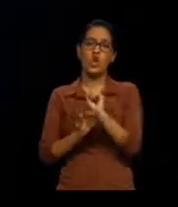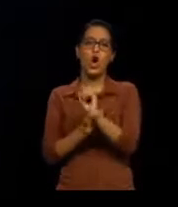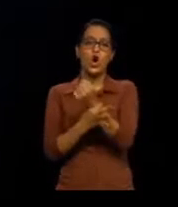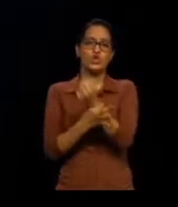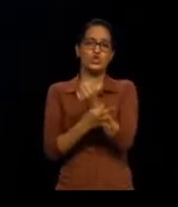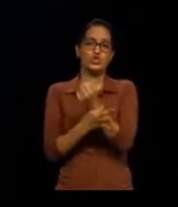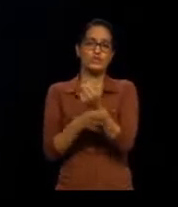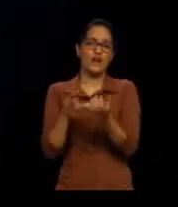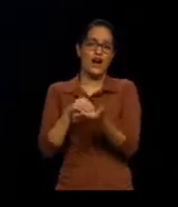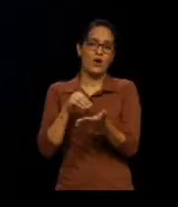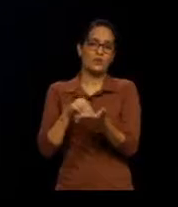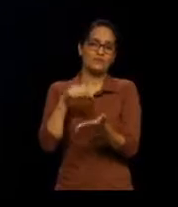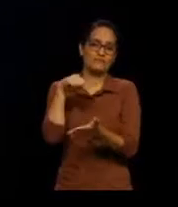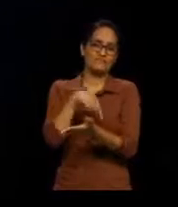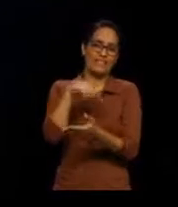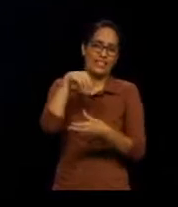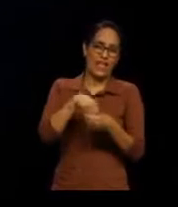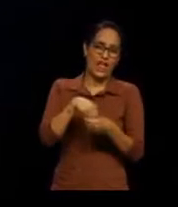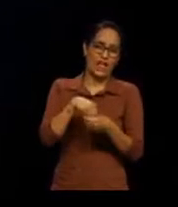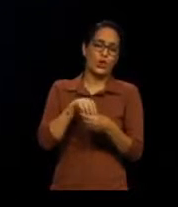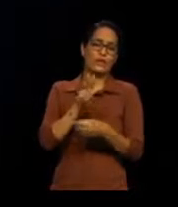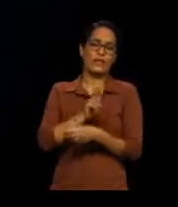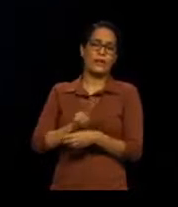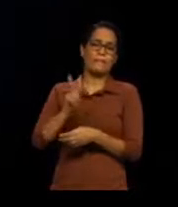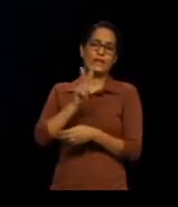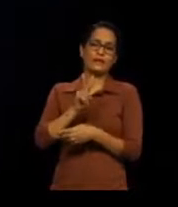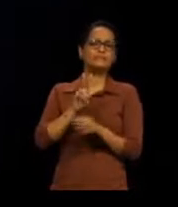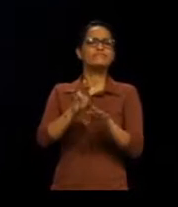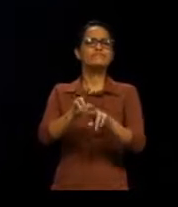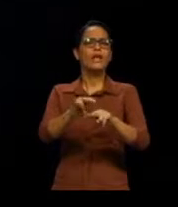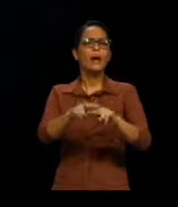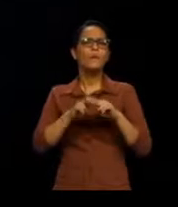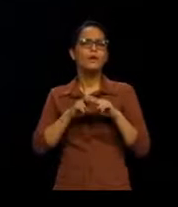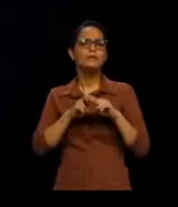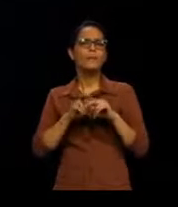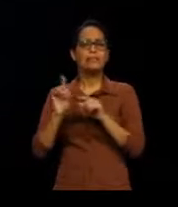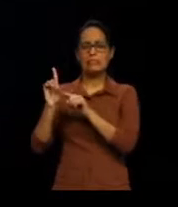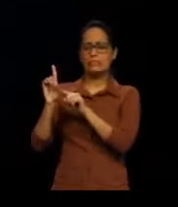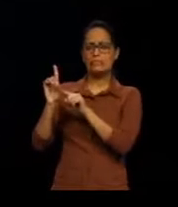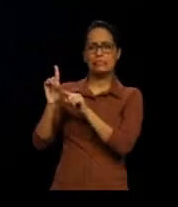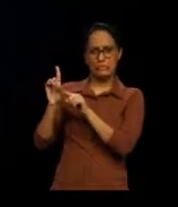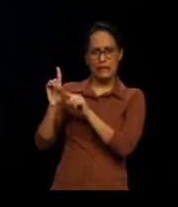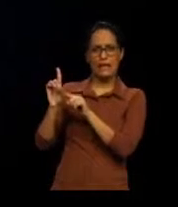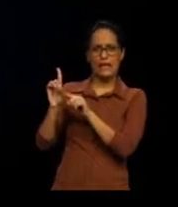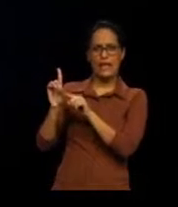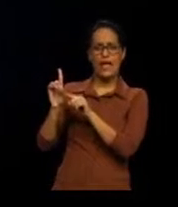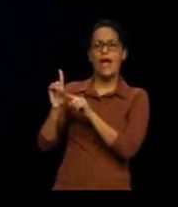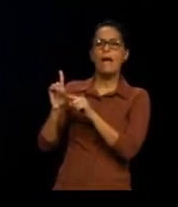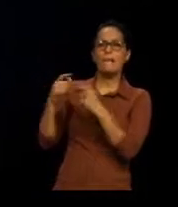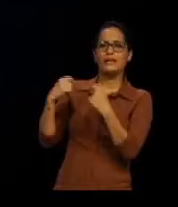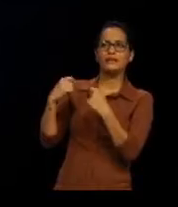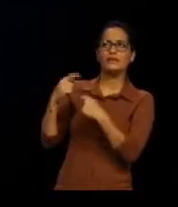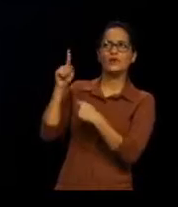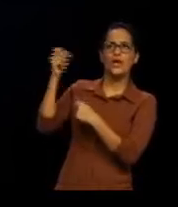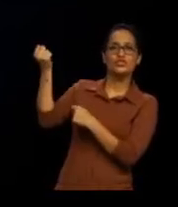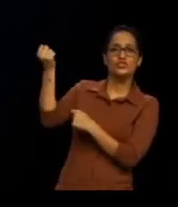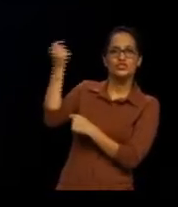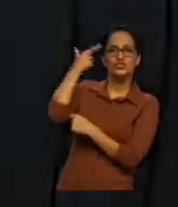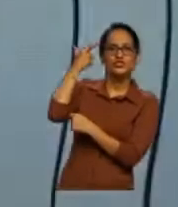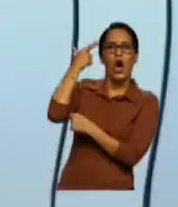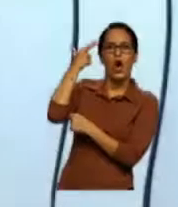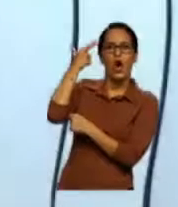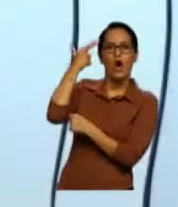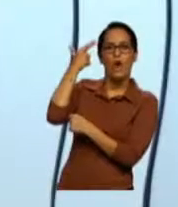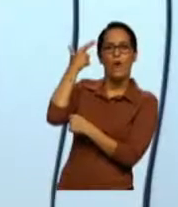Nós sabemos que a nossa vitamina D, a gente precisa de sol. A gente não faz fotossíntese, não. Mas a gente precisa de sol para ficar